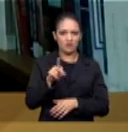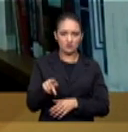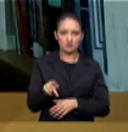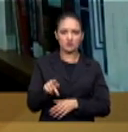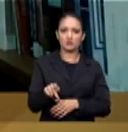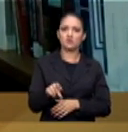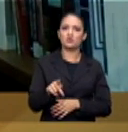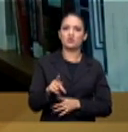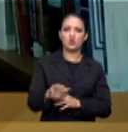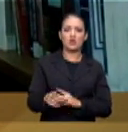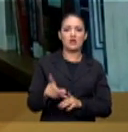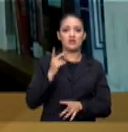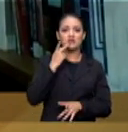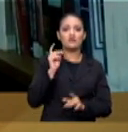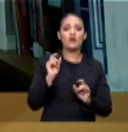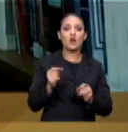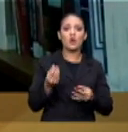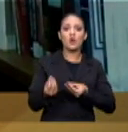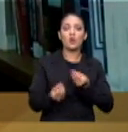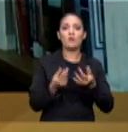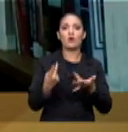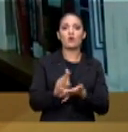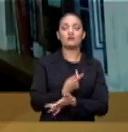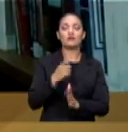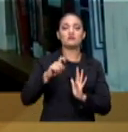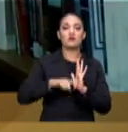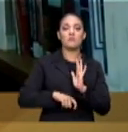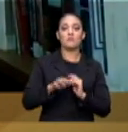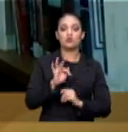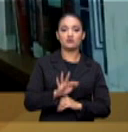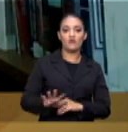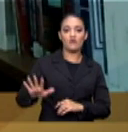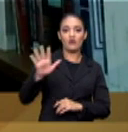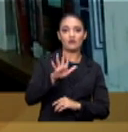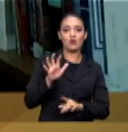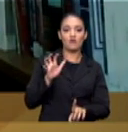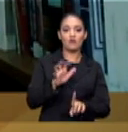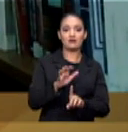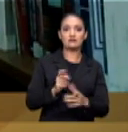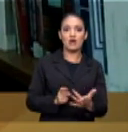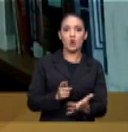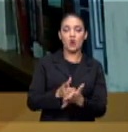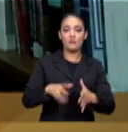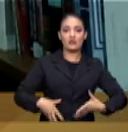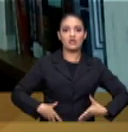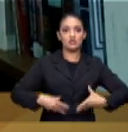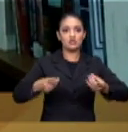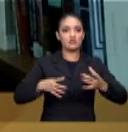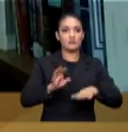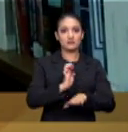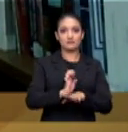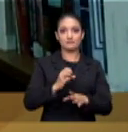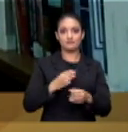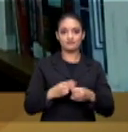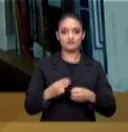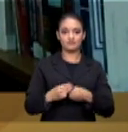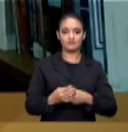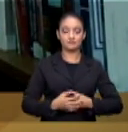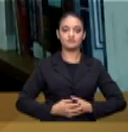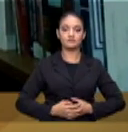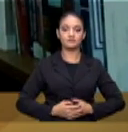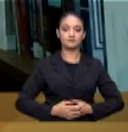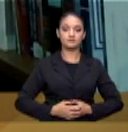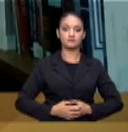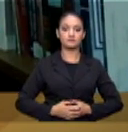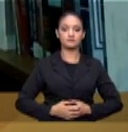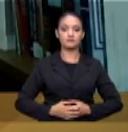estudando a repercussão dos impostos federais sobre as compras, sobre as despesas de estados e municípios, porque é